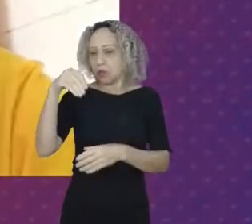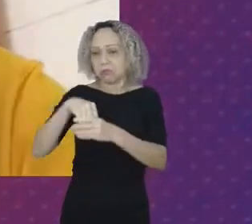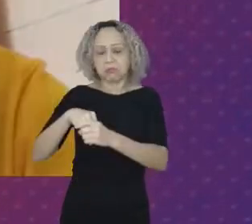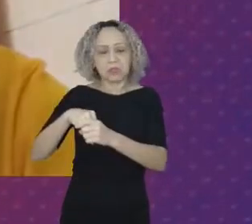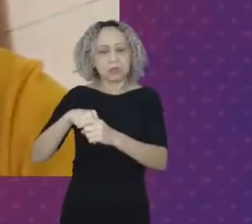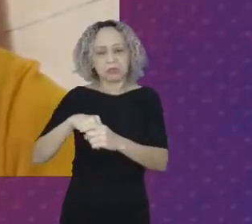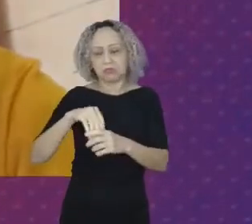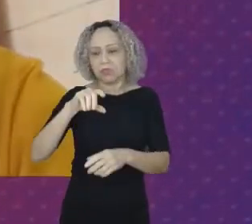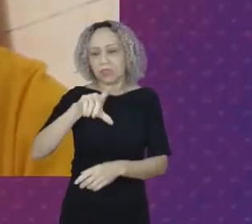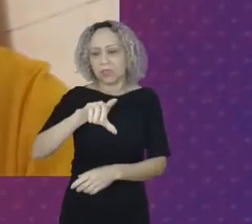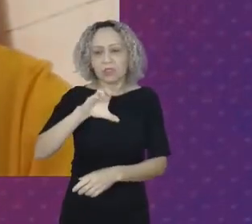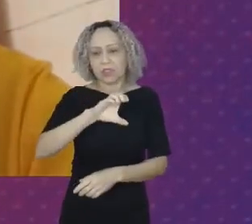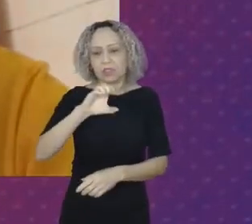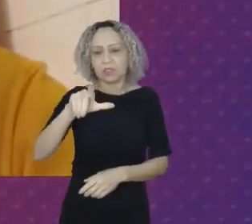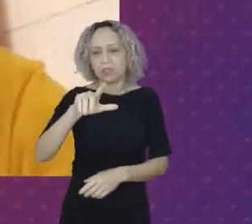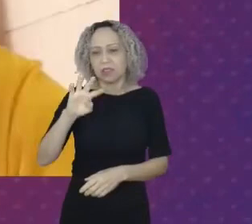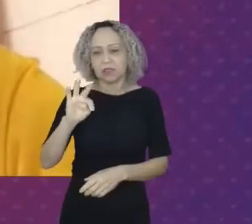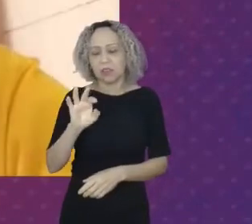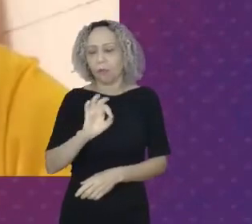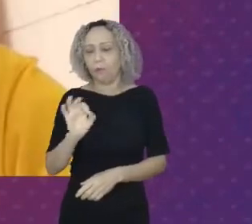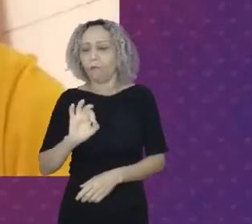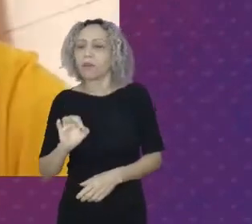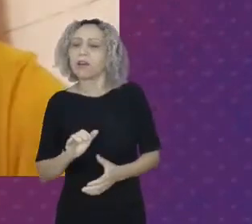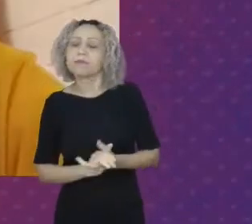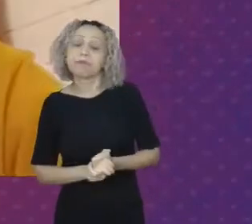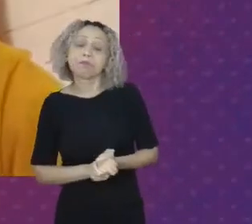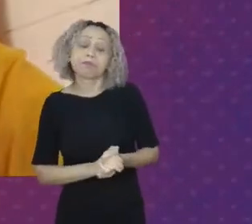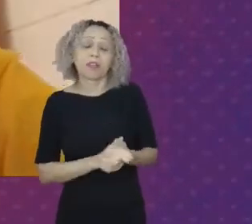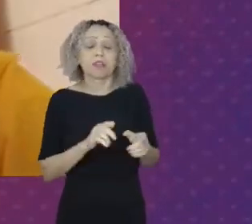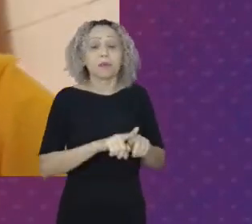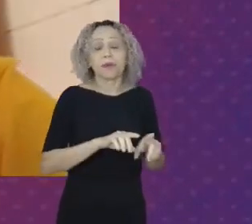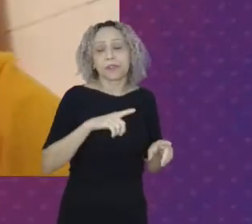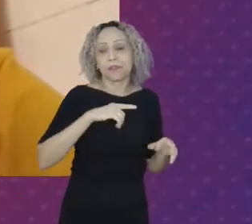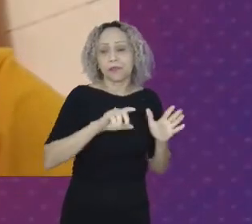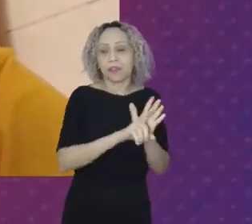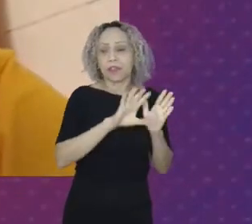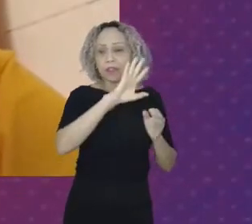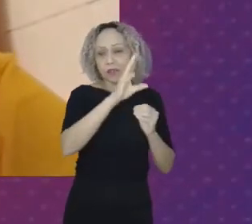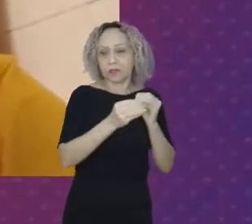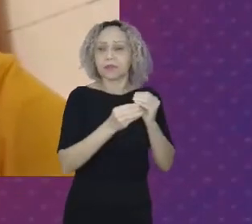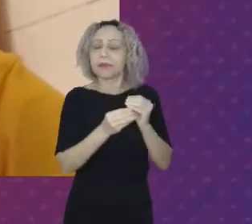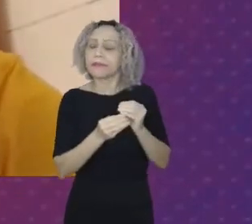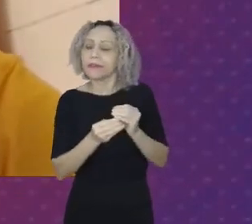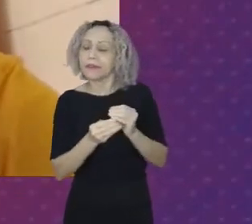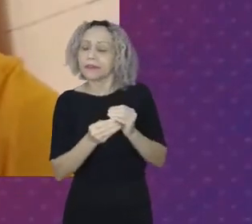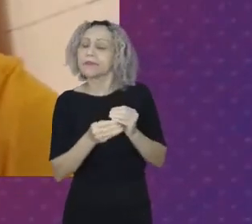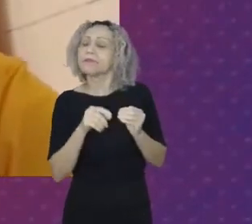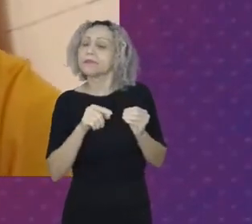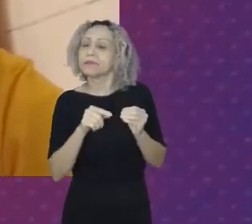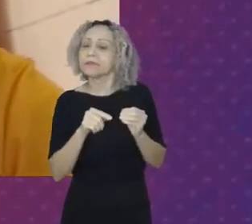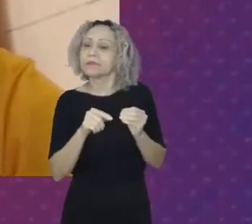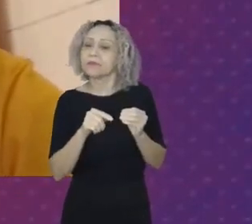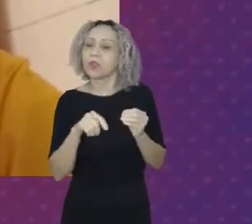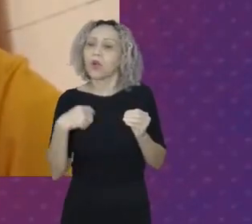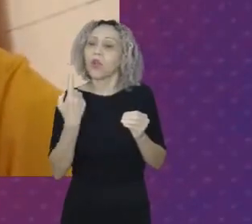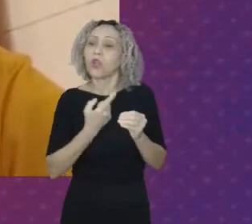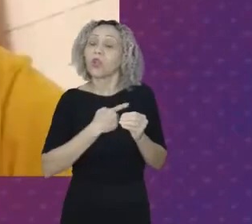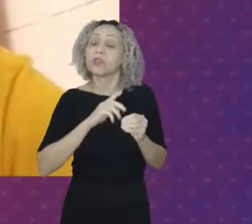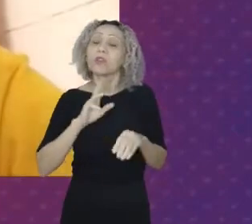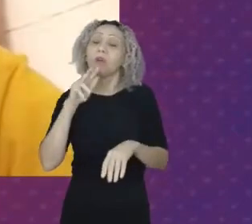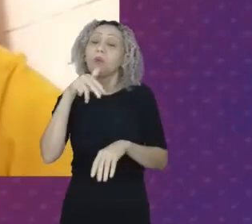Complementar 150, né, veio a PEC, veio a Lei Complementar, e muitas pessoas dizem assim, que a gente está... Hoje nós